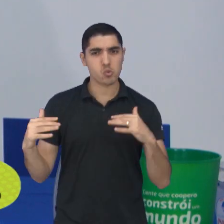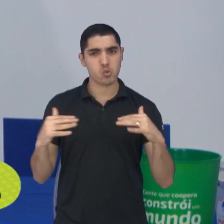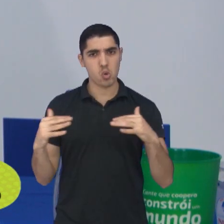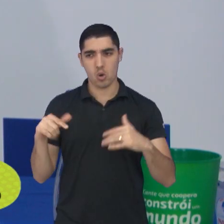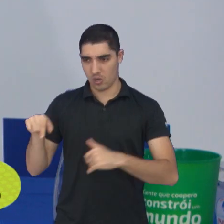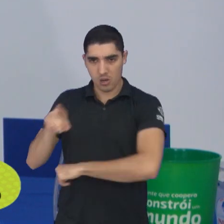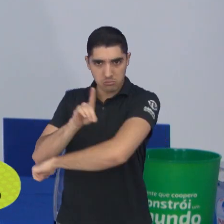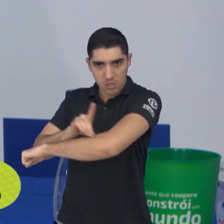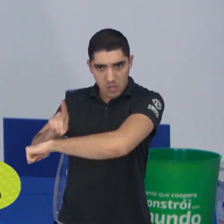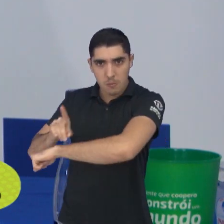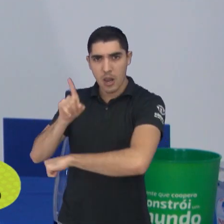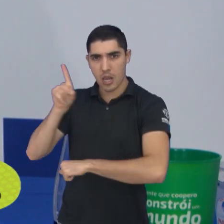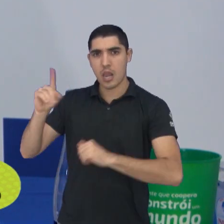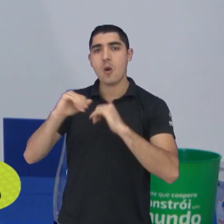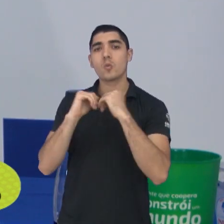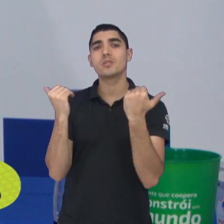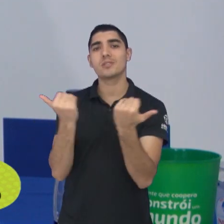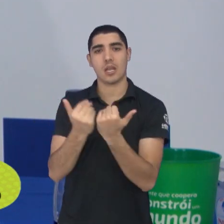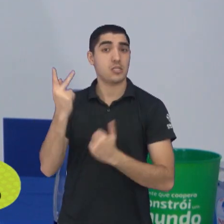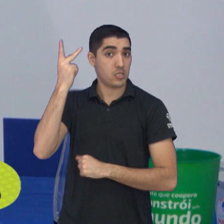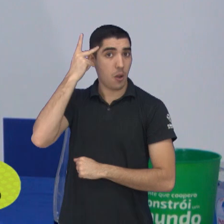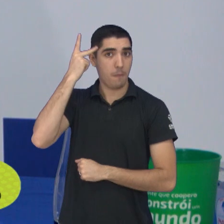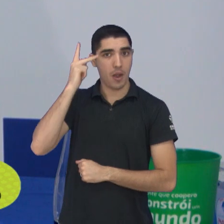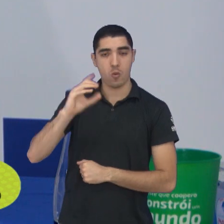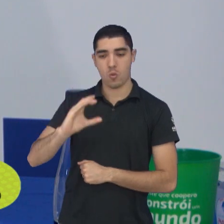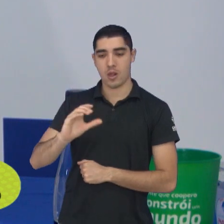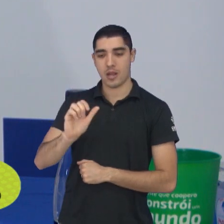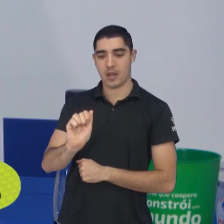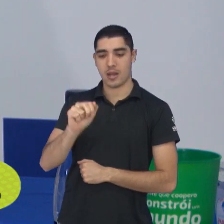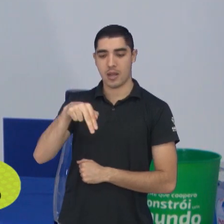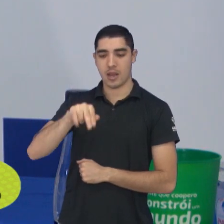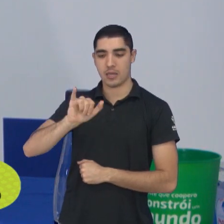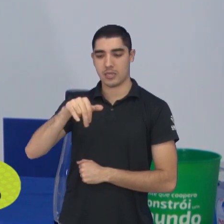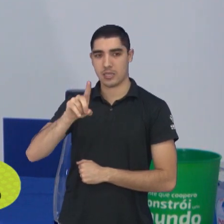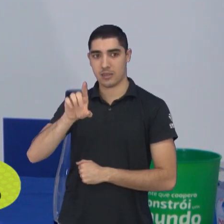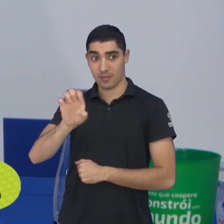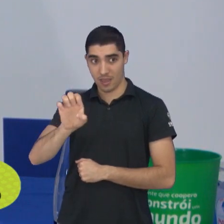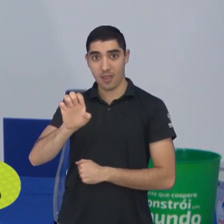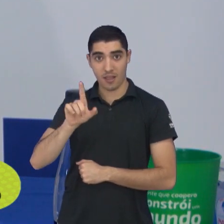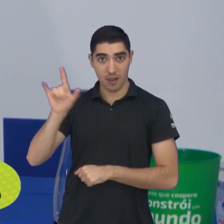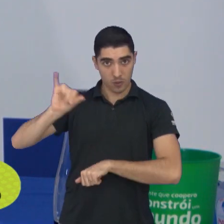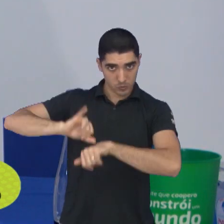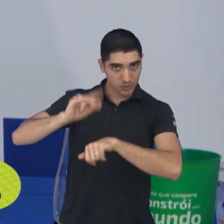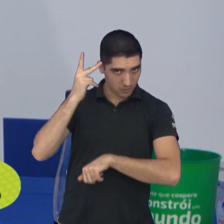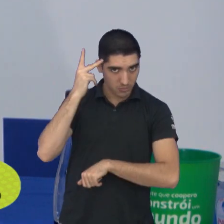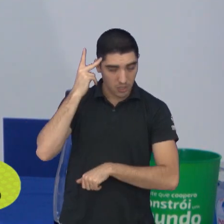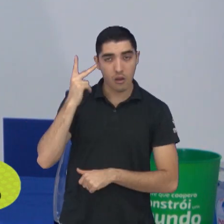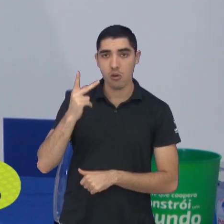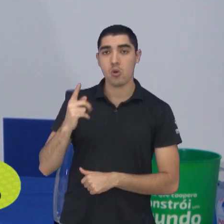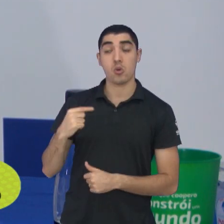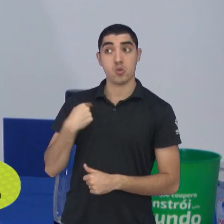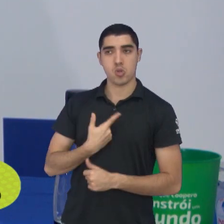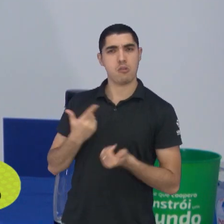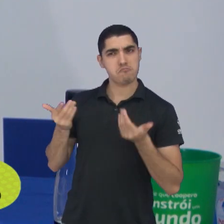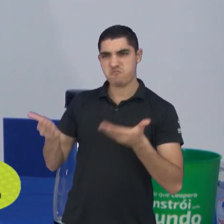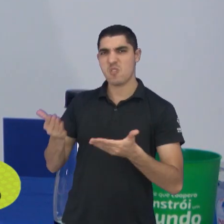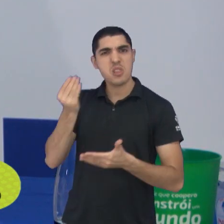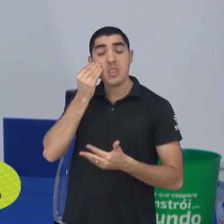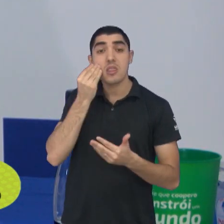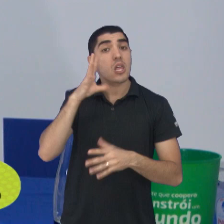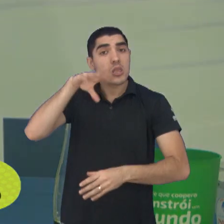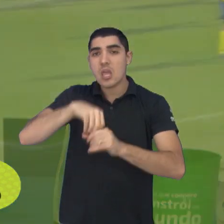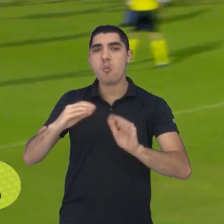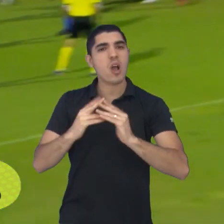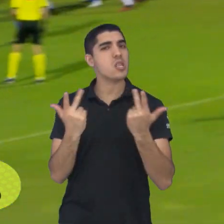Santa, no Canindé, se não me engano, e a gente vai enfrentar o jogo como se estivéssemos jogando aqui em casa. Porque o momento diz que tenha que